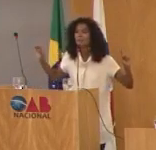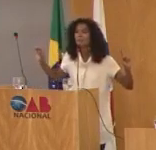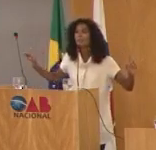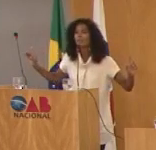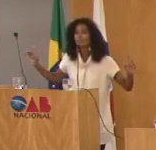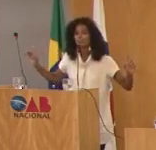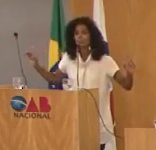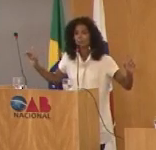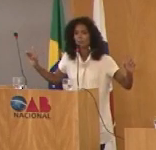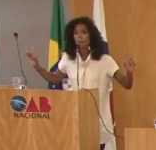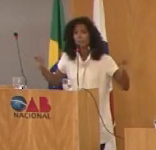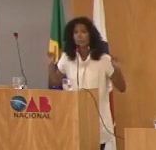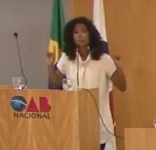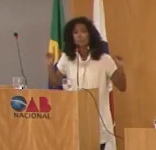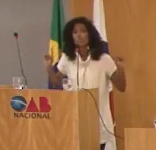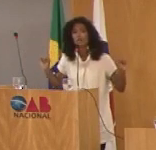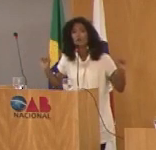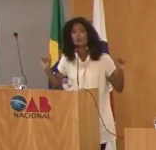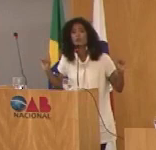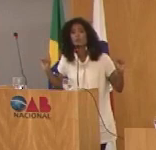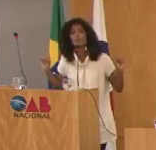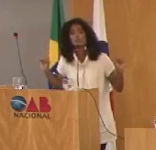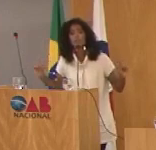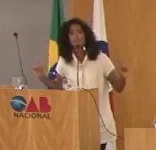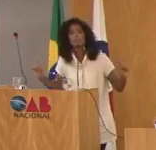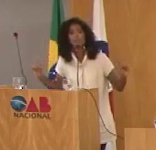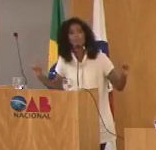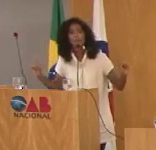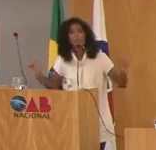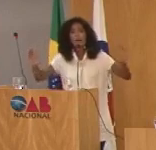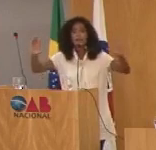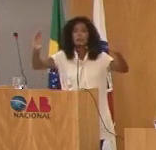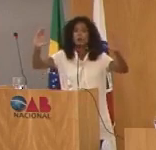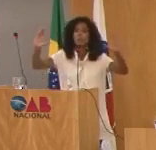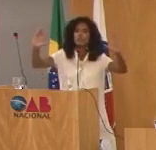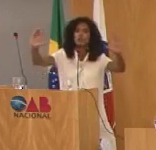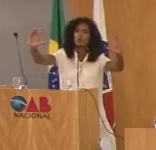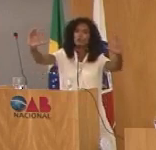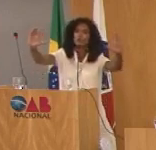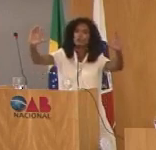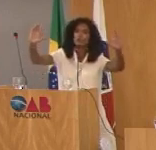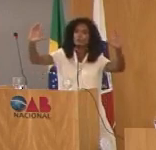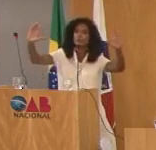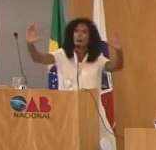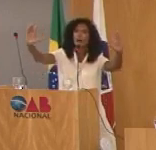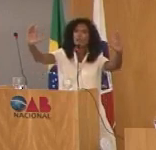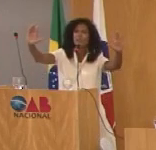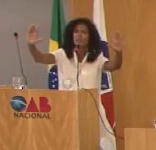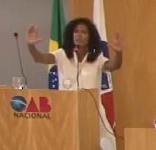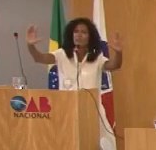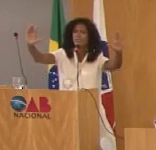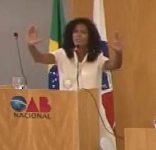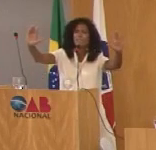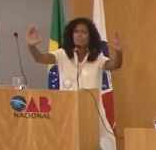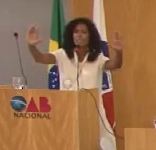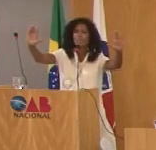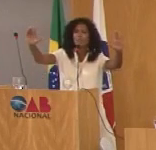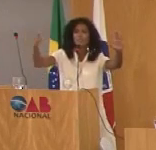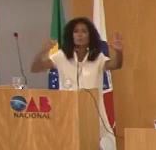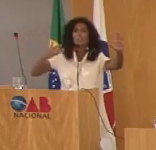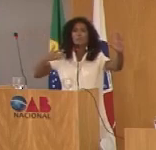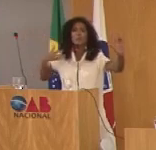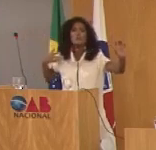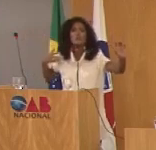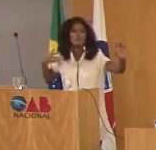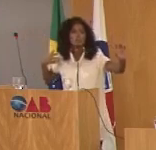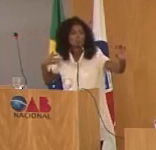deixar abater, para não deixar o ódio vencer, para que um horizonte de paz esteja cada